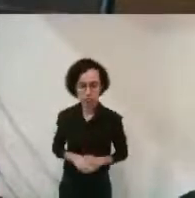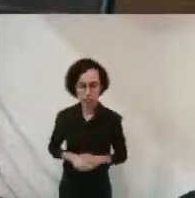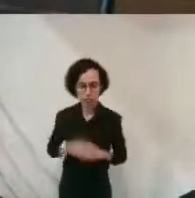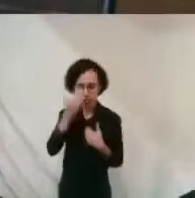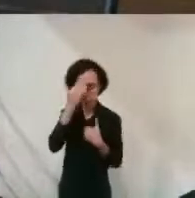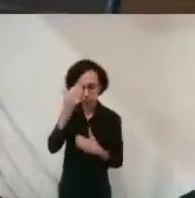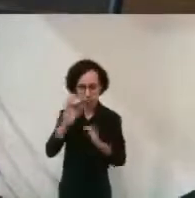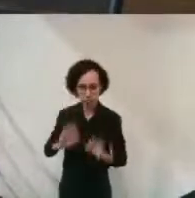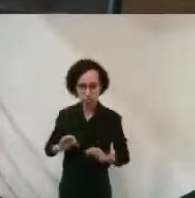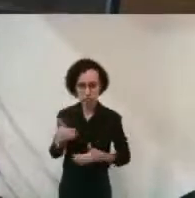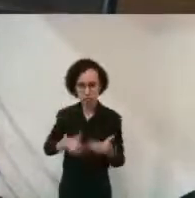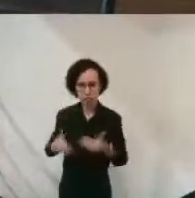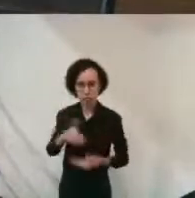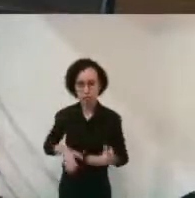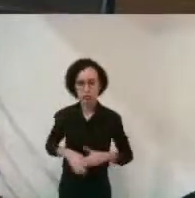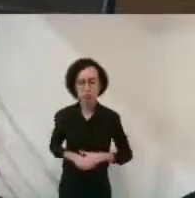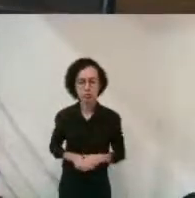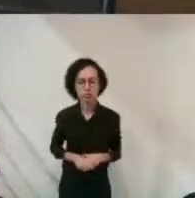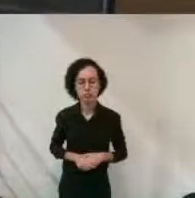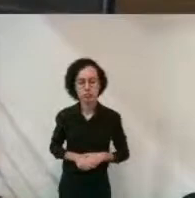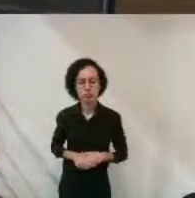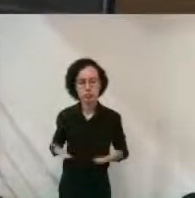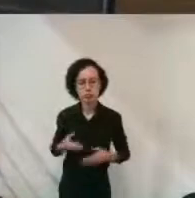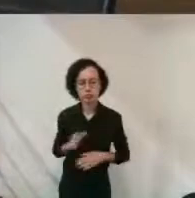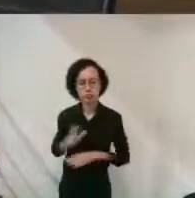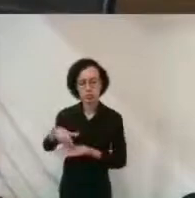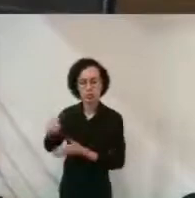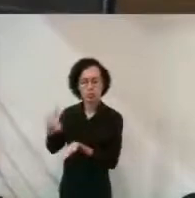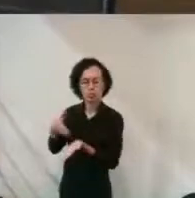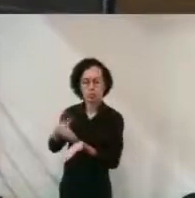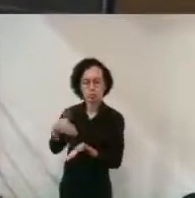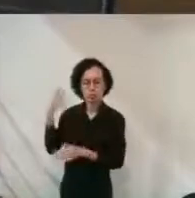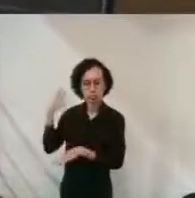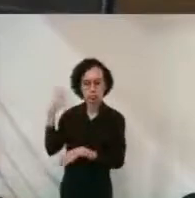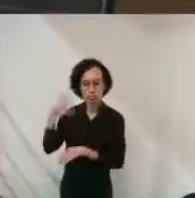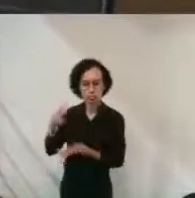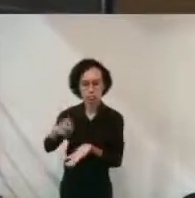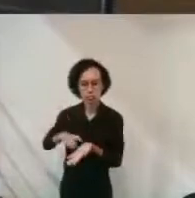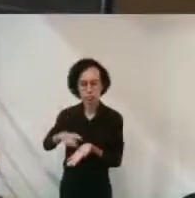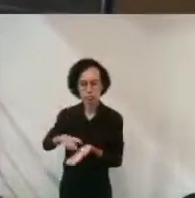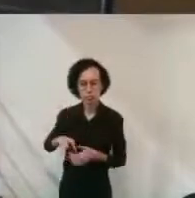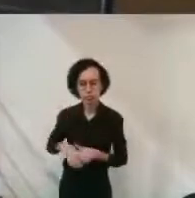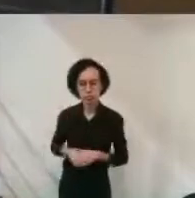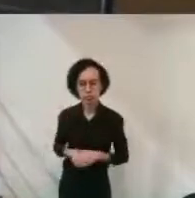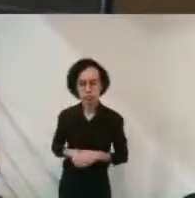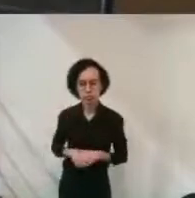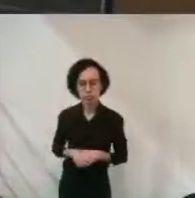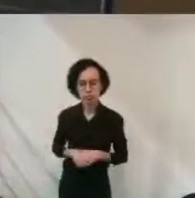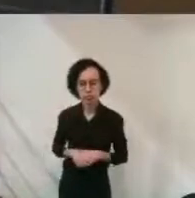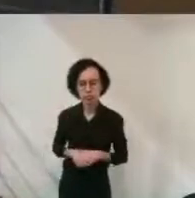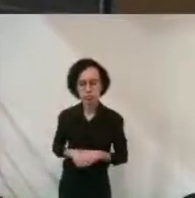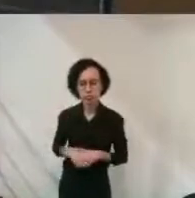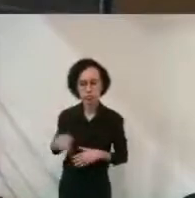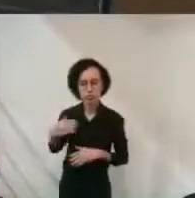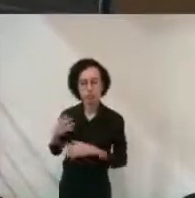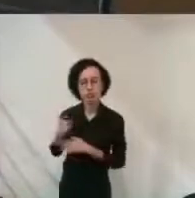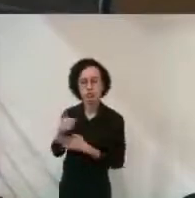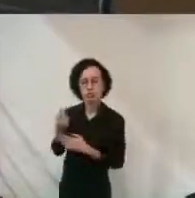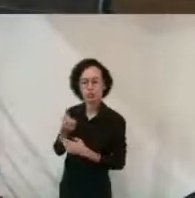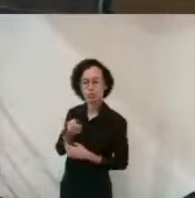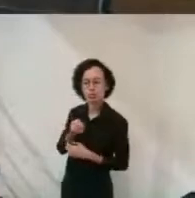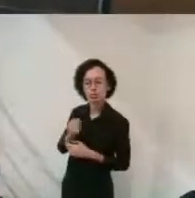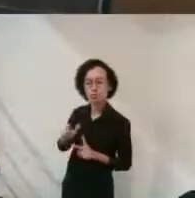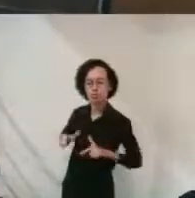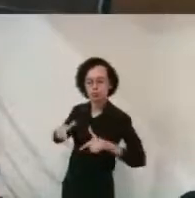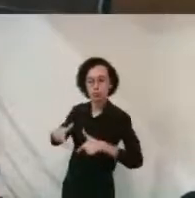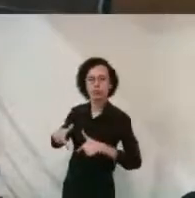agradeço demais sua participação. E vou passar para a nossa última palestrante da manhã, mas não menos importante, nossa querida guerreira do meio ambiente lá do